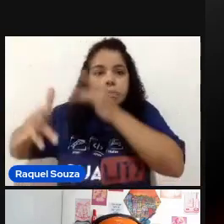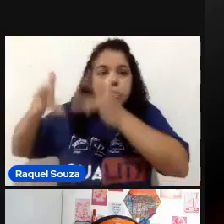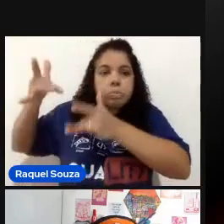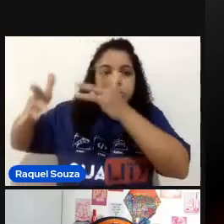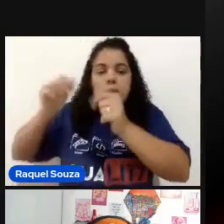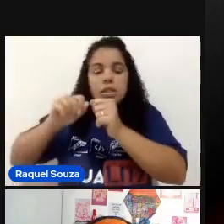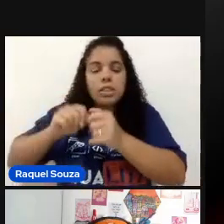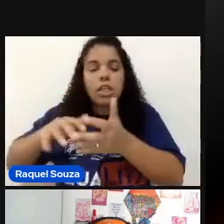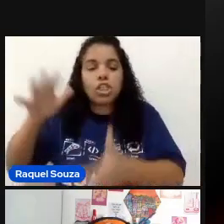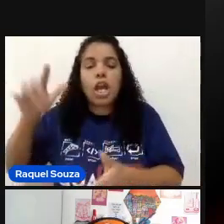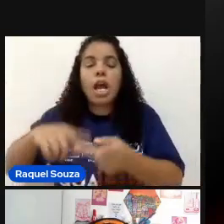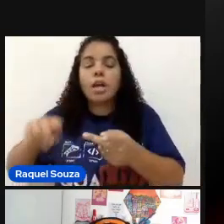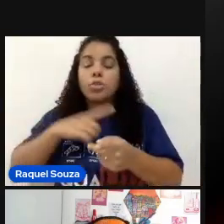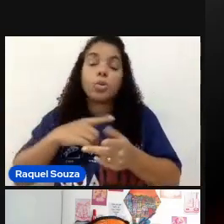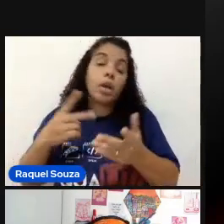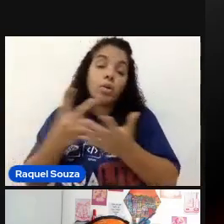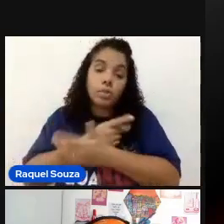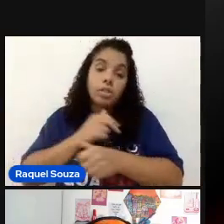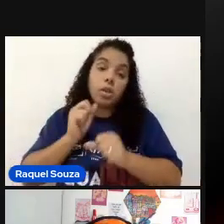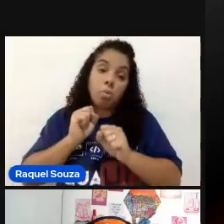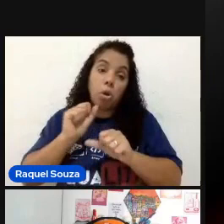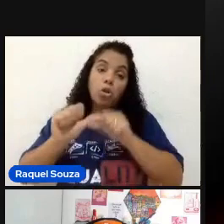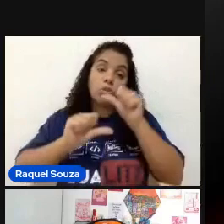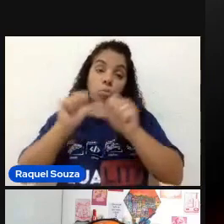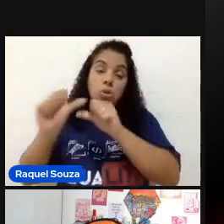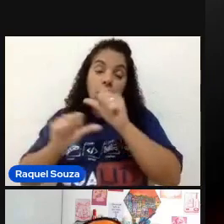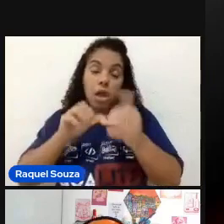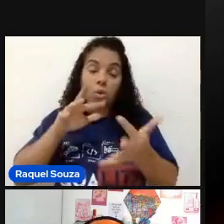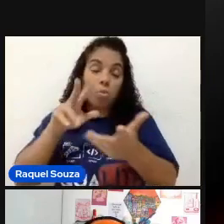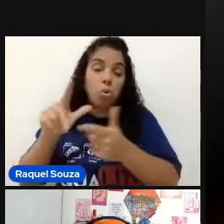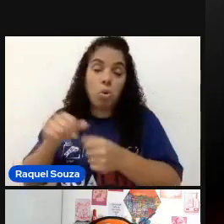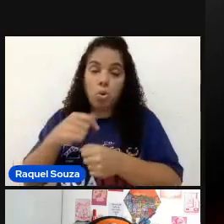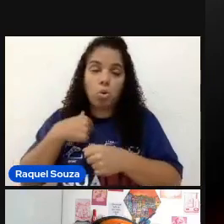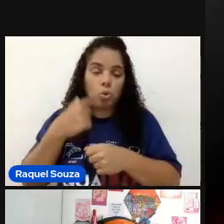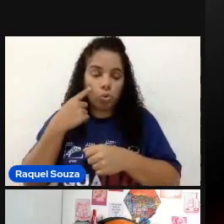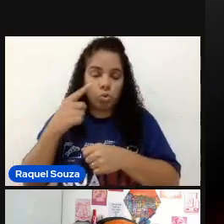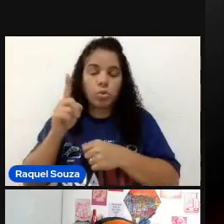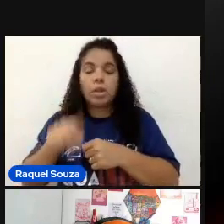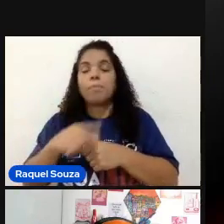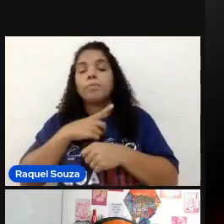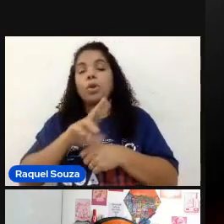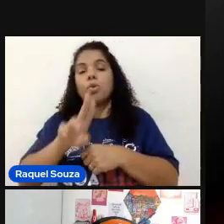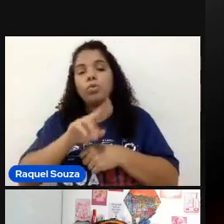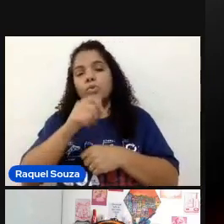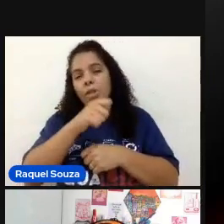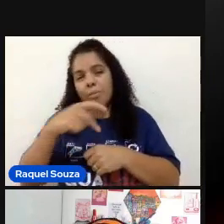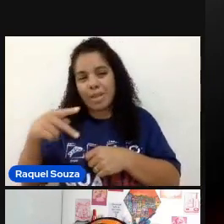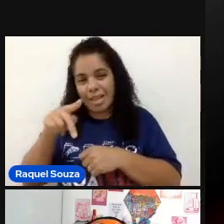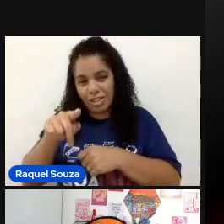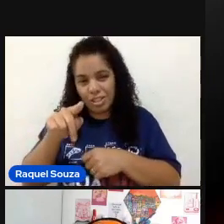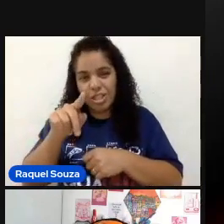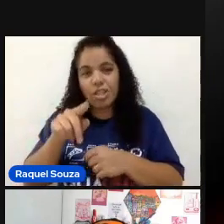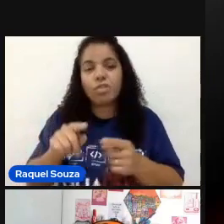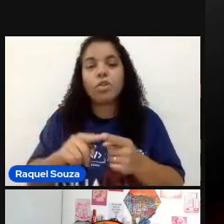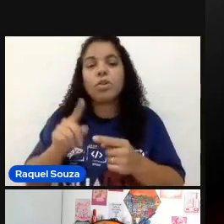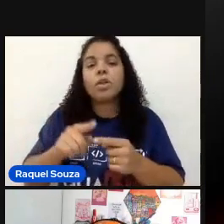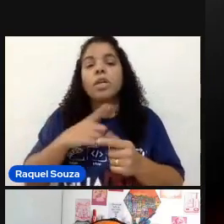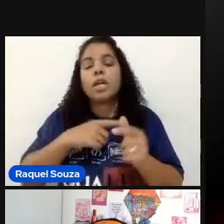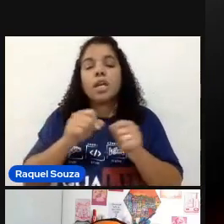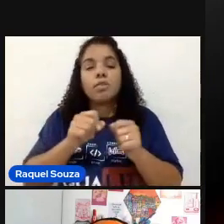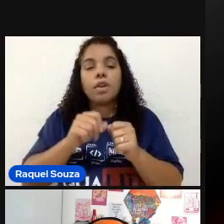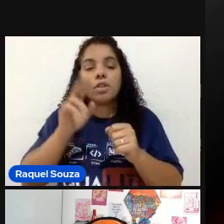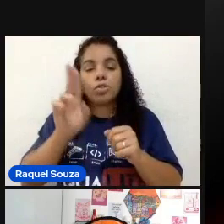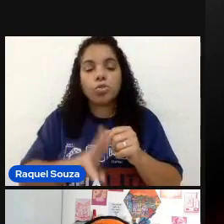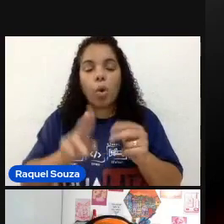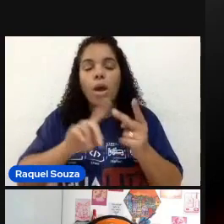estado, pode aos poucos mudar o mundo. E aí, ao fazer o uso desse aplicativo, esse usuário teria informações através de um infográfico da